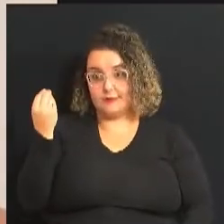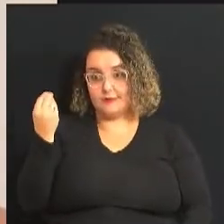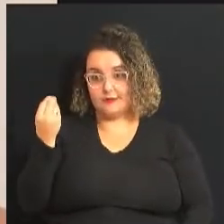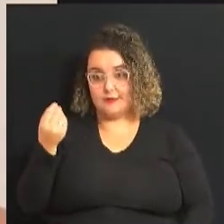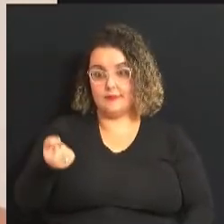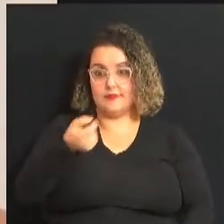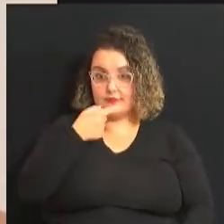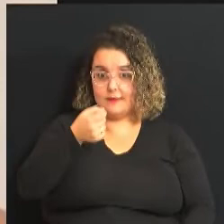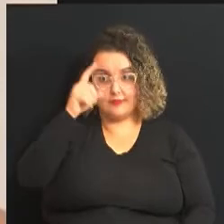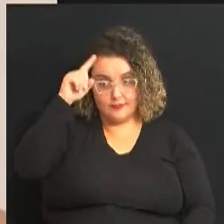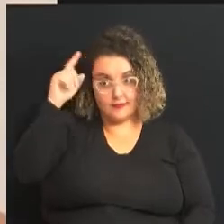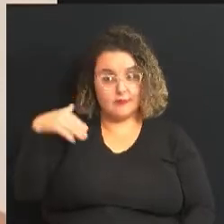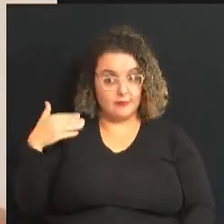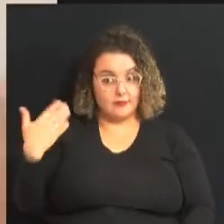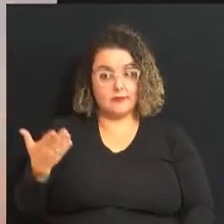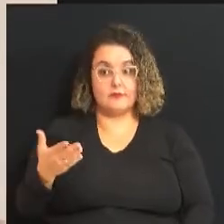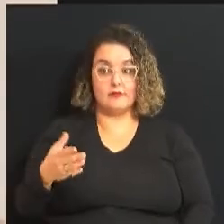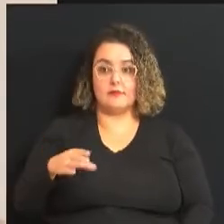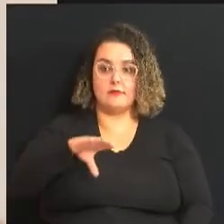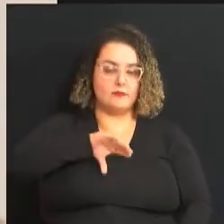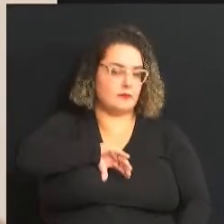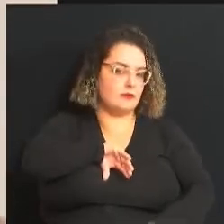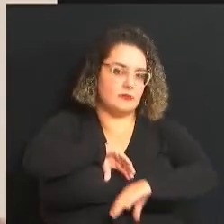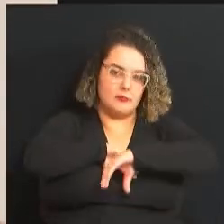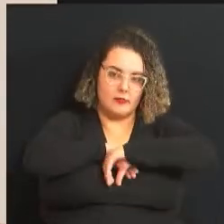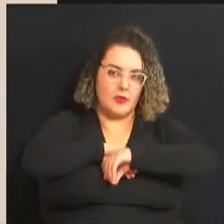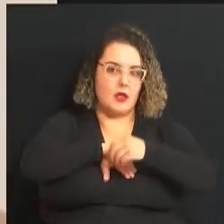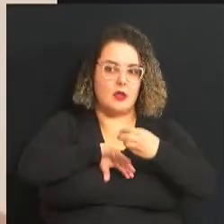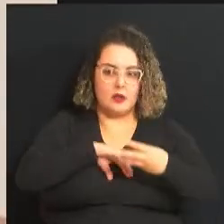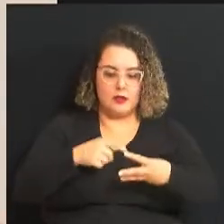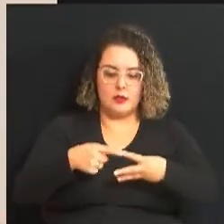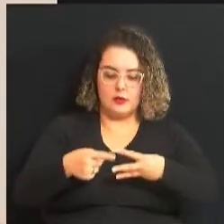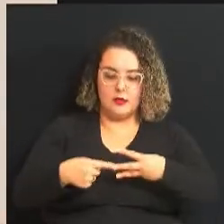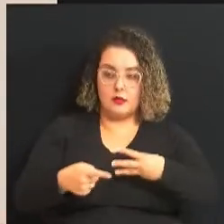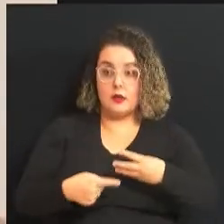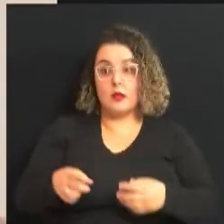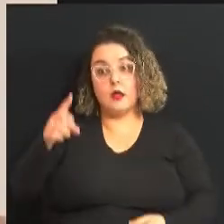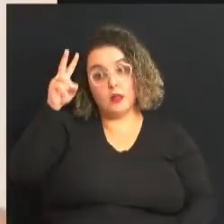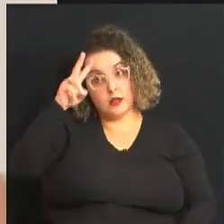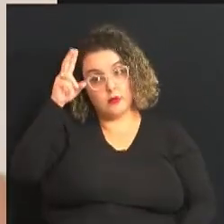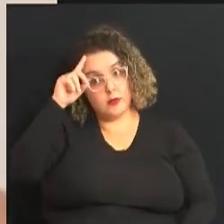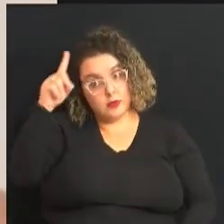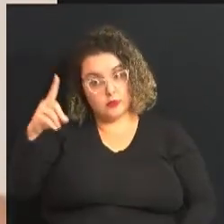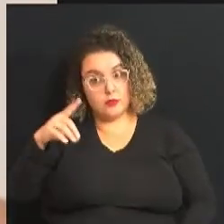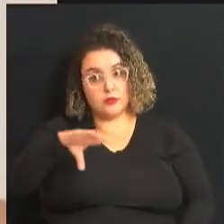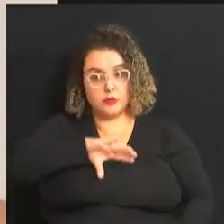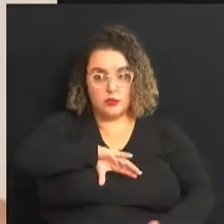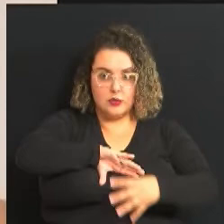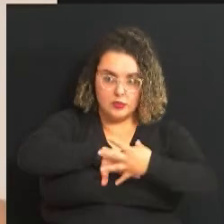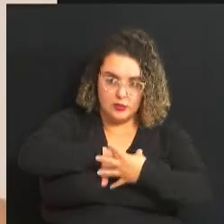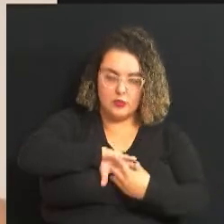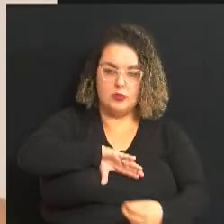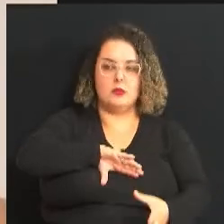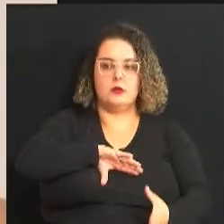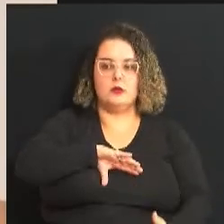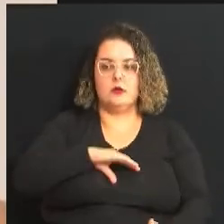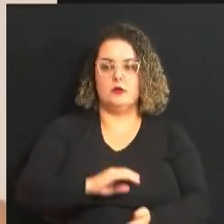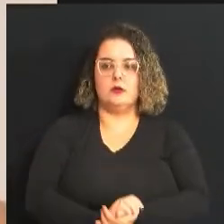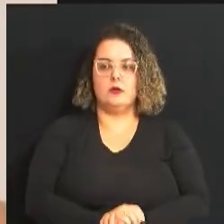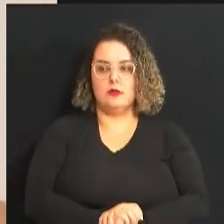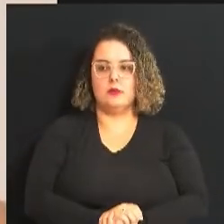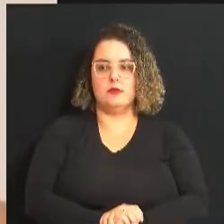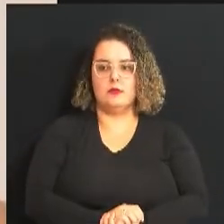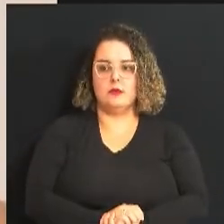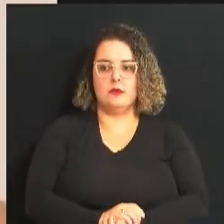os dias, então você coloca, deixa 3 semanas, só tem que lembrar do dia de tirar, mas hoje em dia você põe lá para apitar